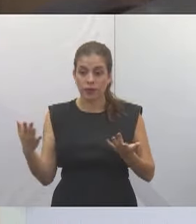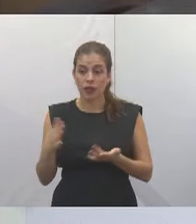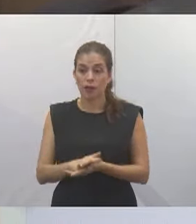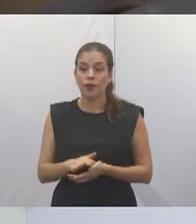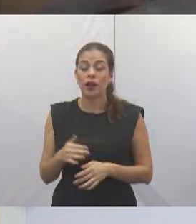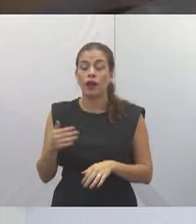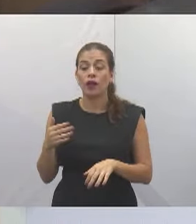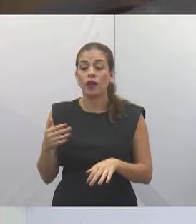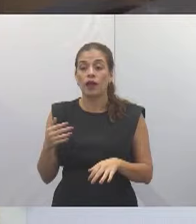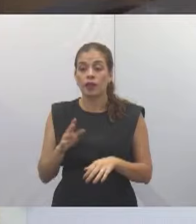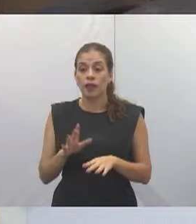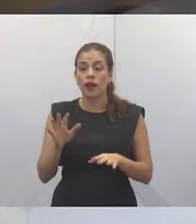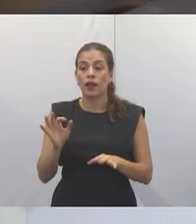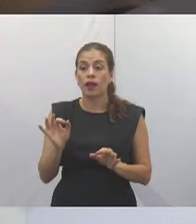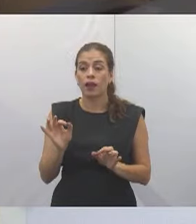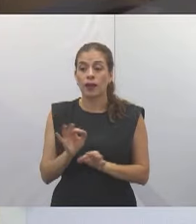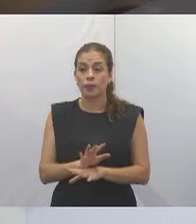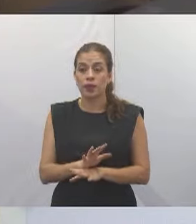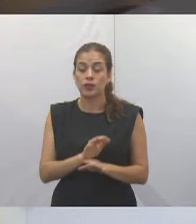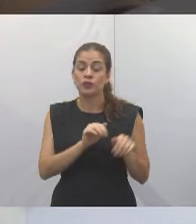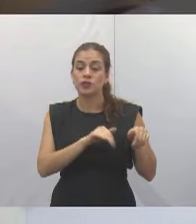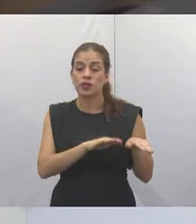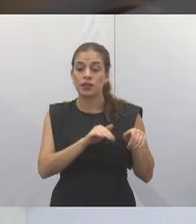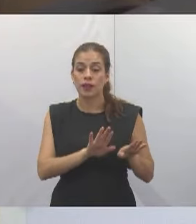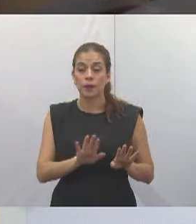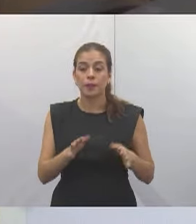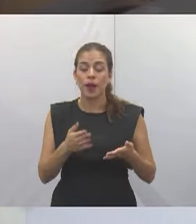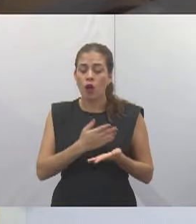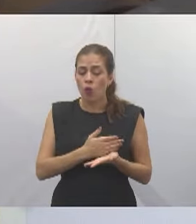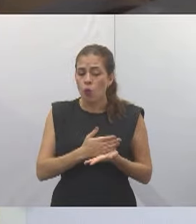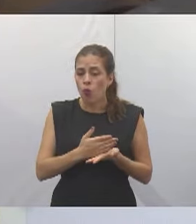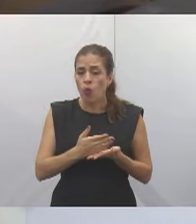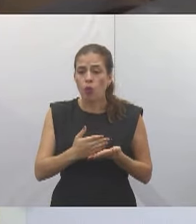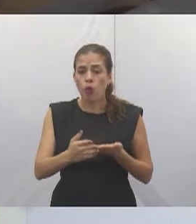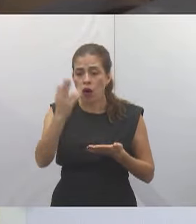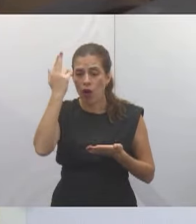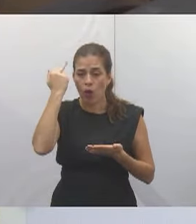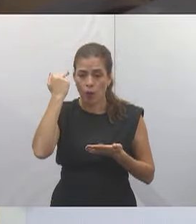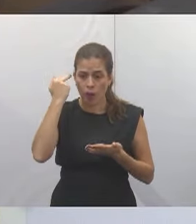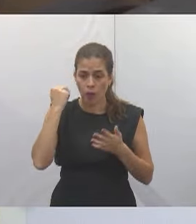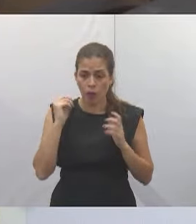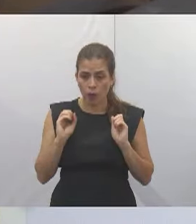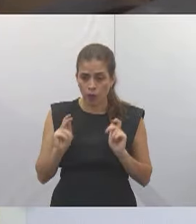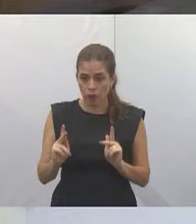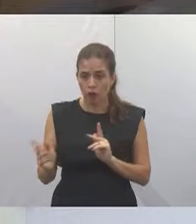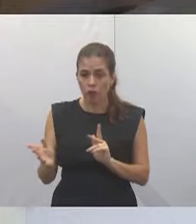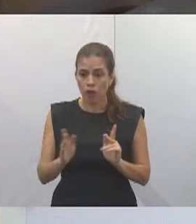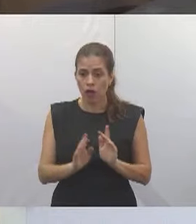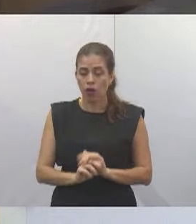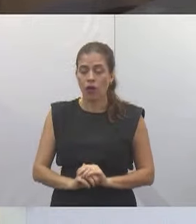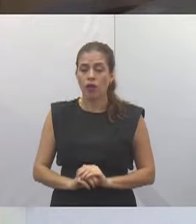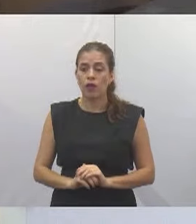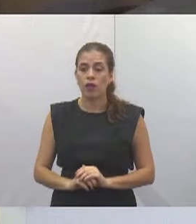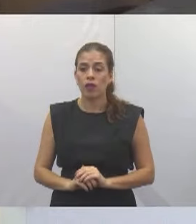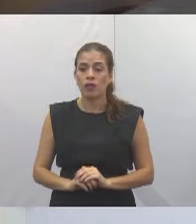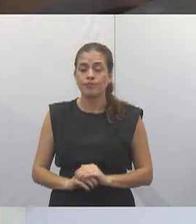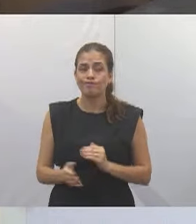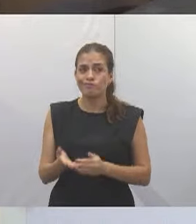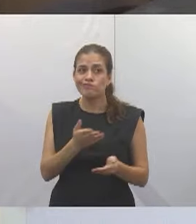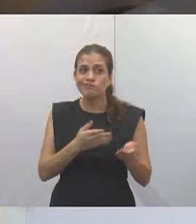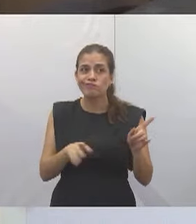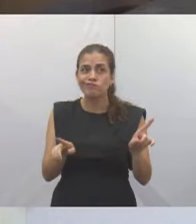gente está terminando setembro, mas nós estamos seguindo normalmente com isso, né? Em relação a